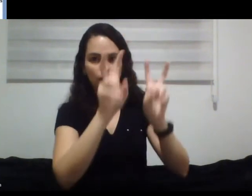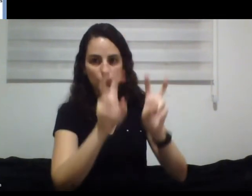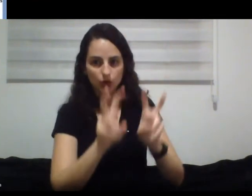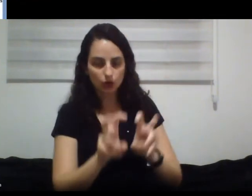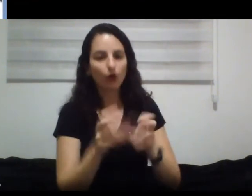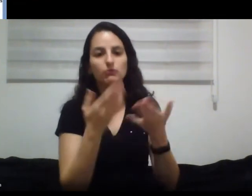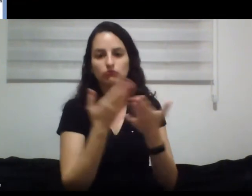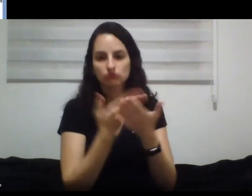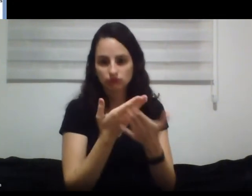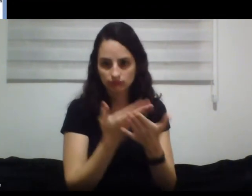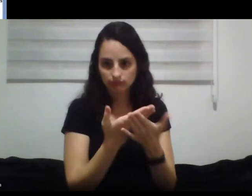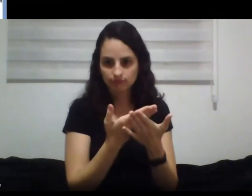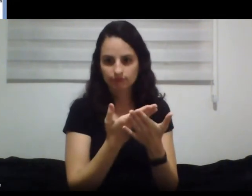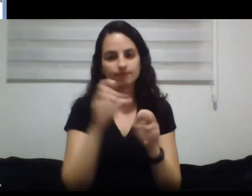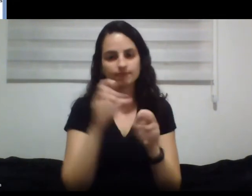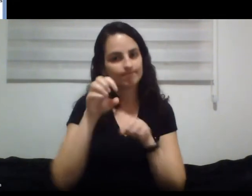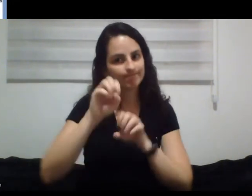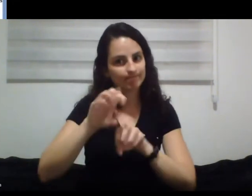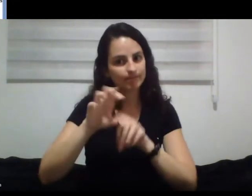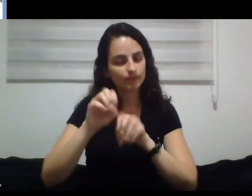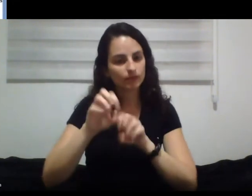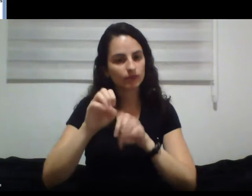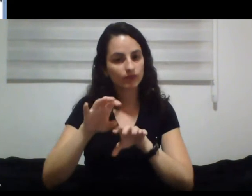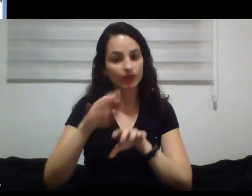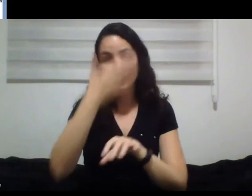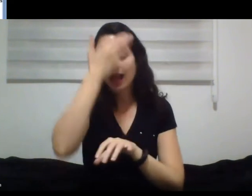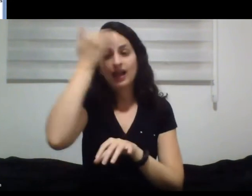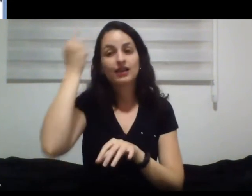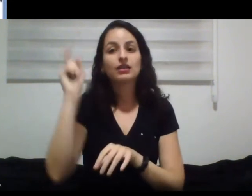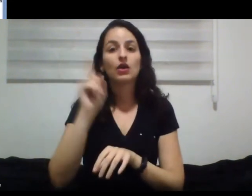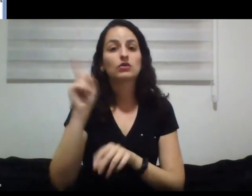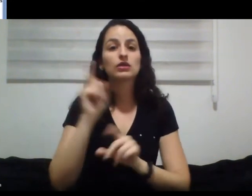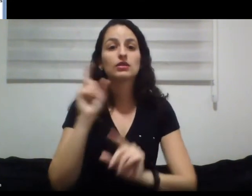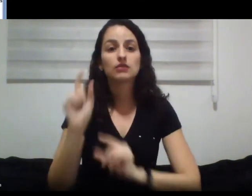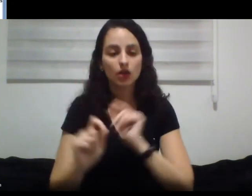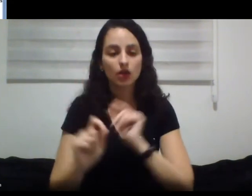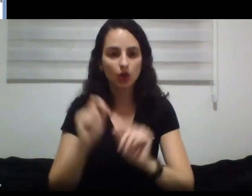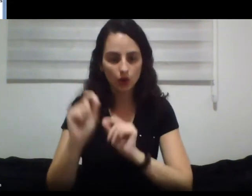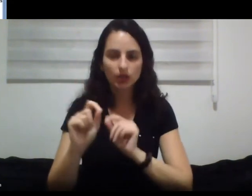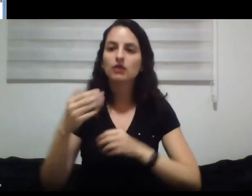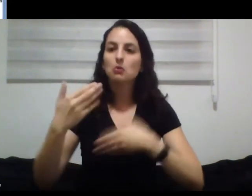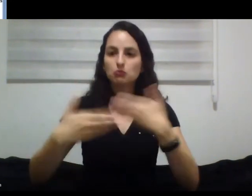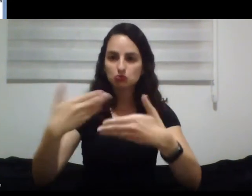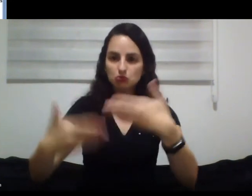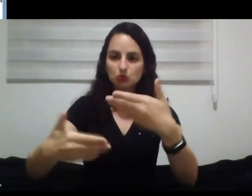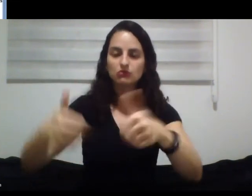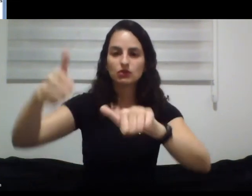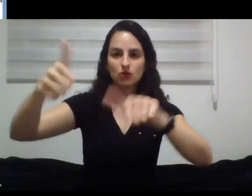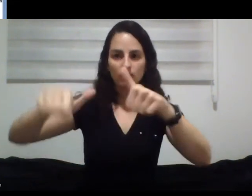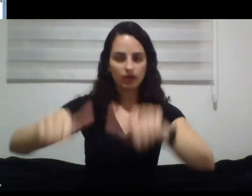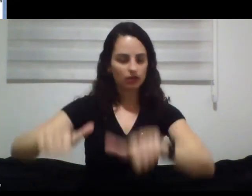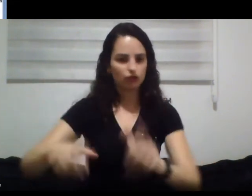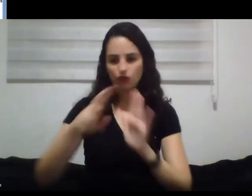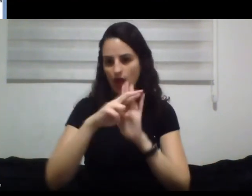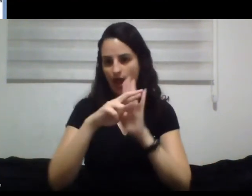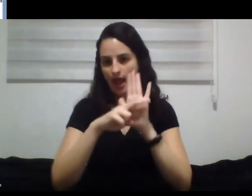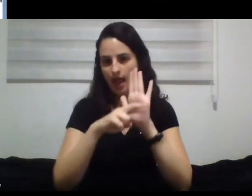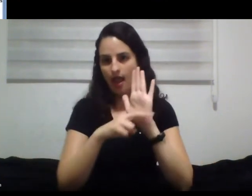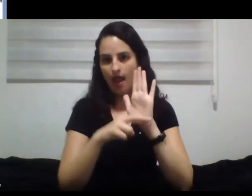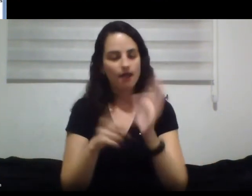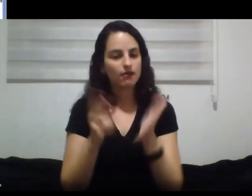Pode falar, Flávia. Para seguir as inscrições que tinham. Aí, nas inscrições que tinham, eu era a próxima.